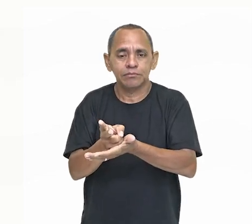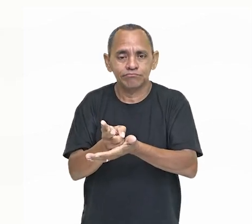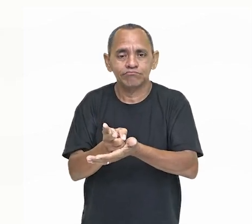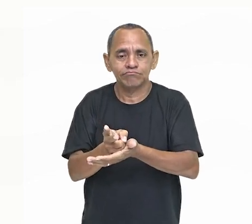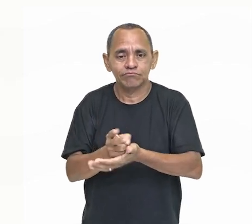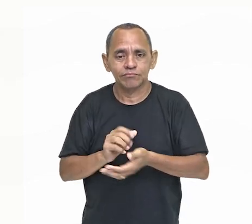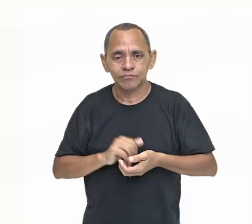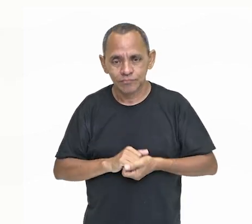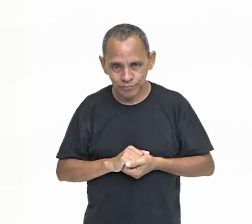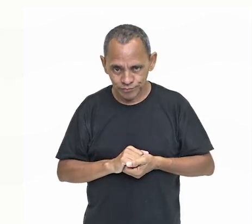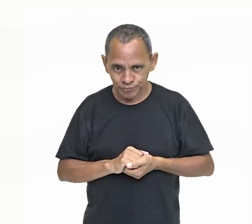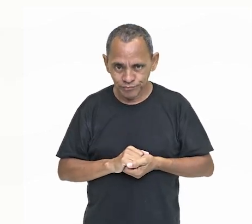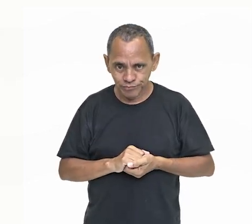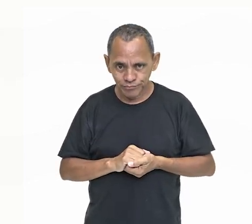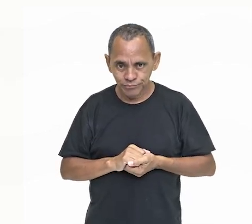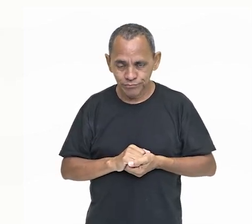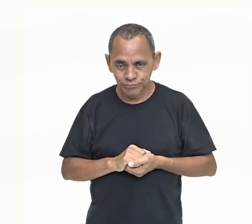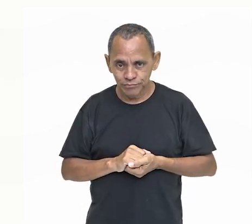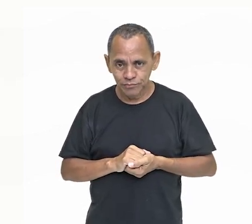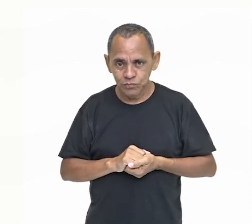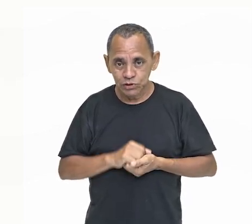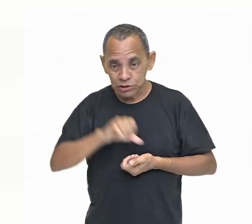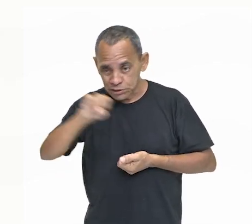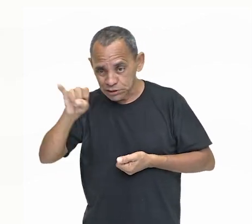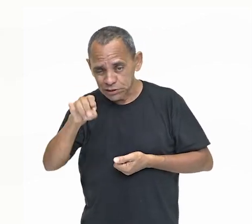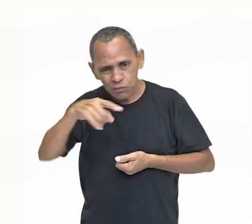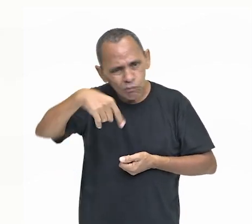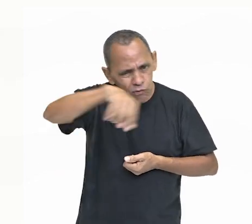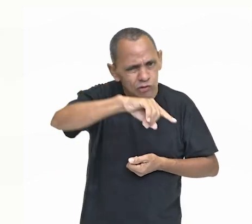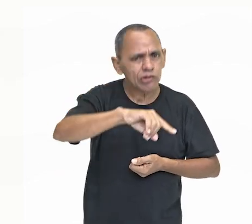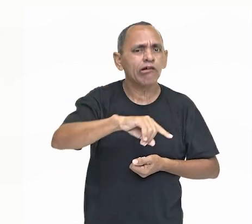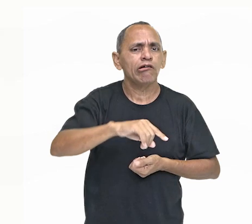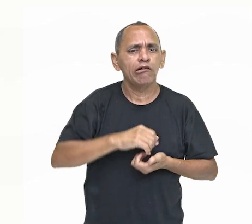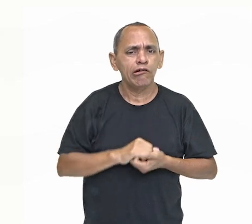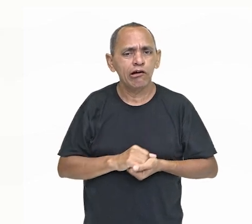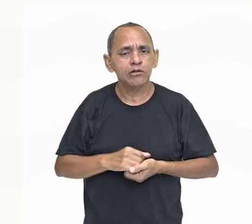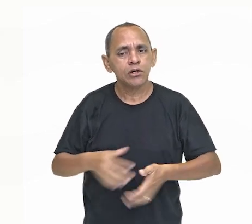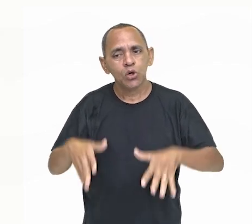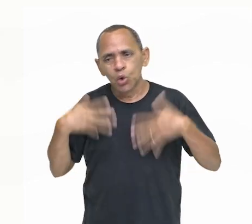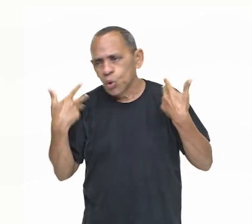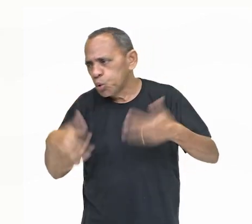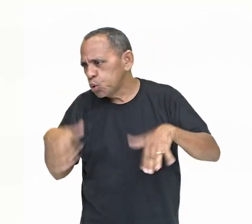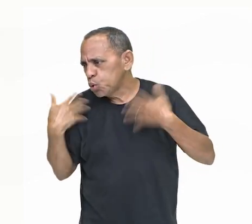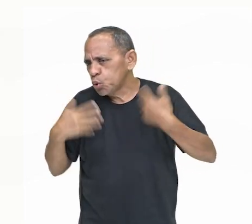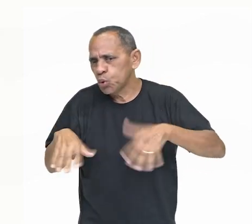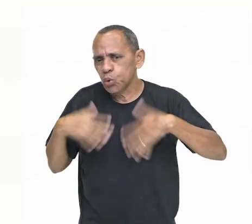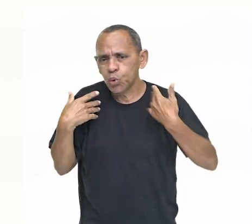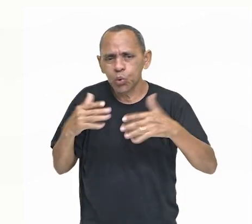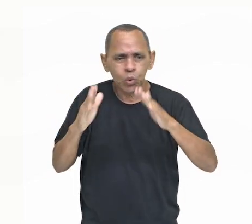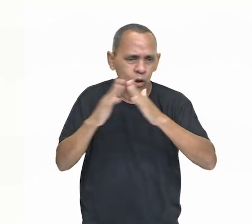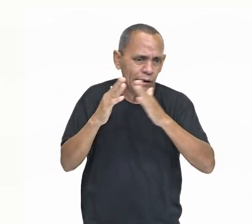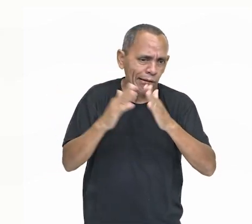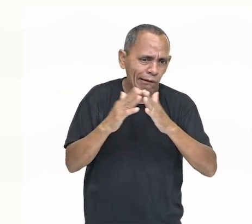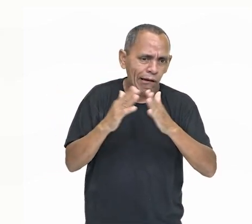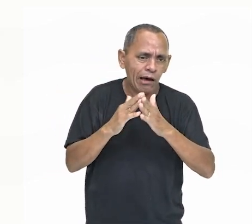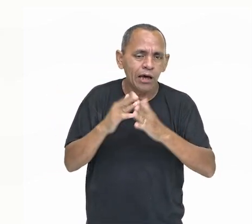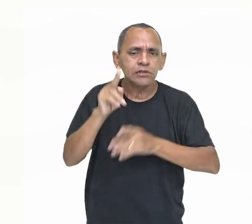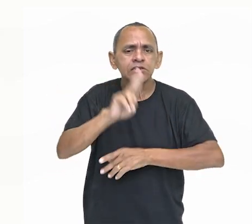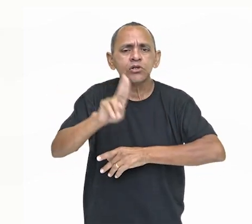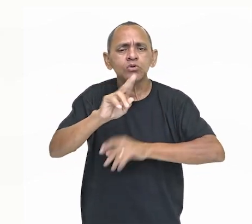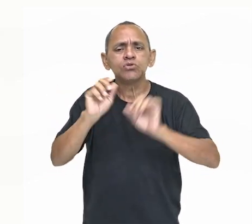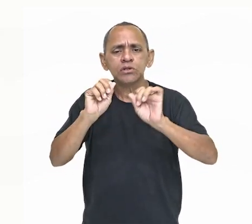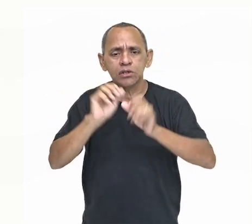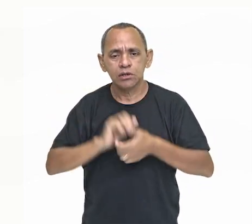tá? Quando você estiver com calor, ou estiver com muito quente na sua casa, você usa logo o